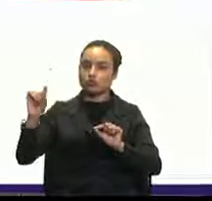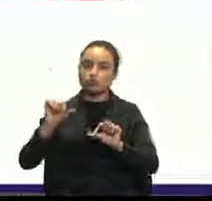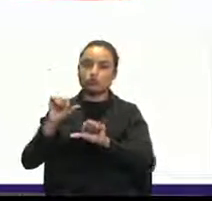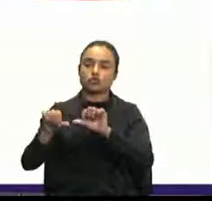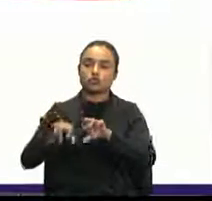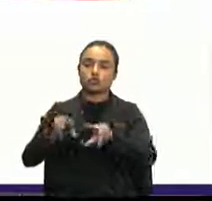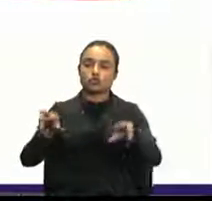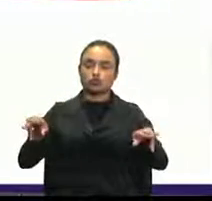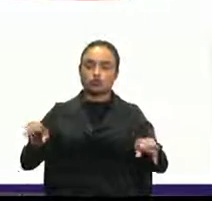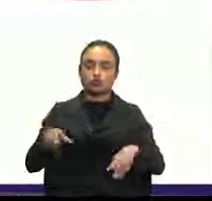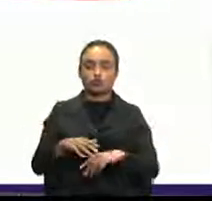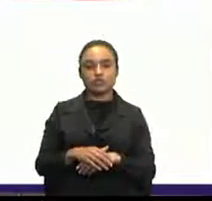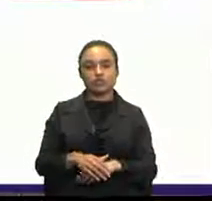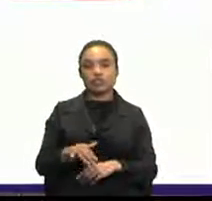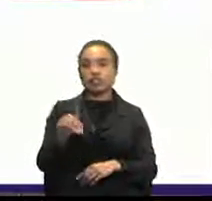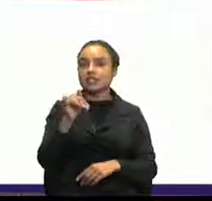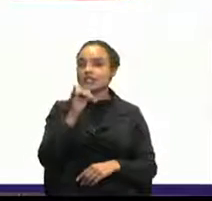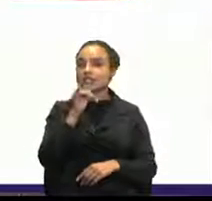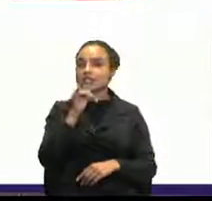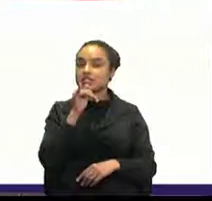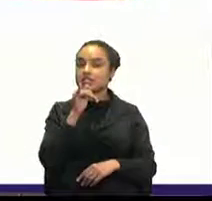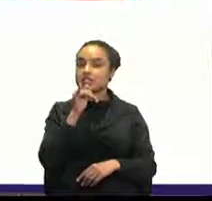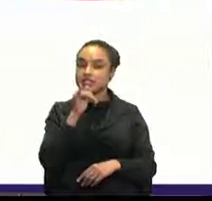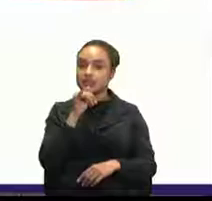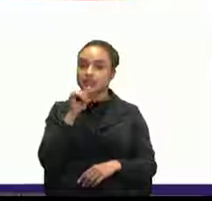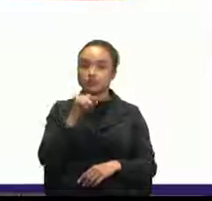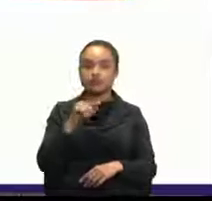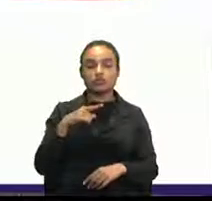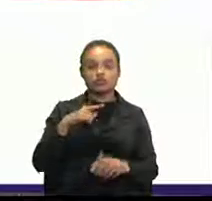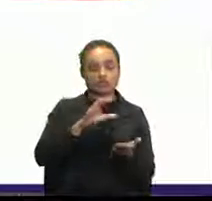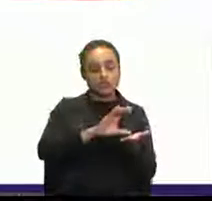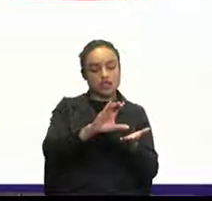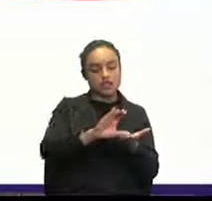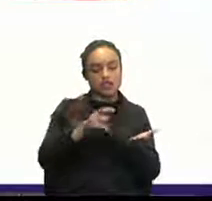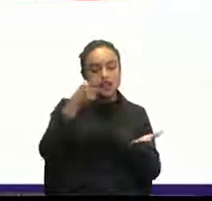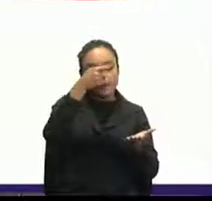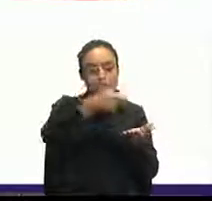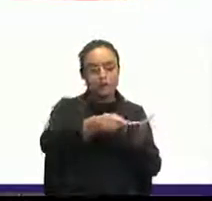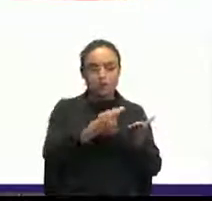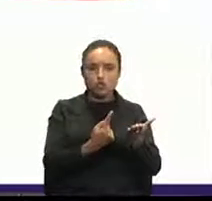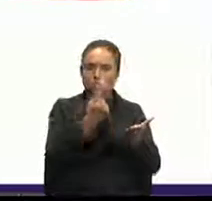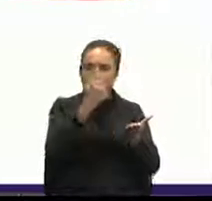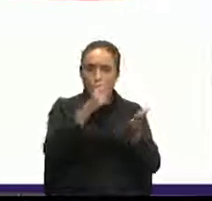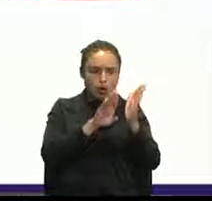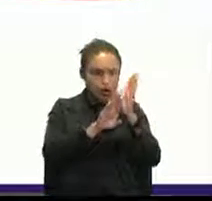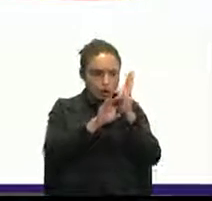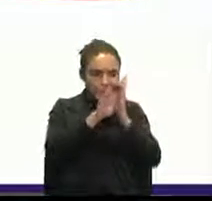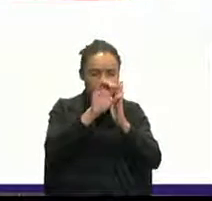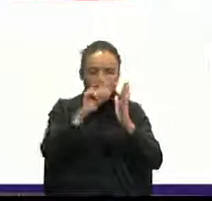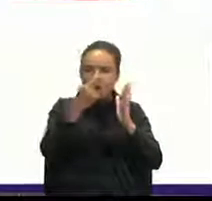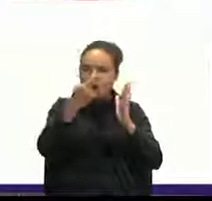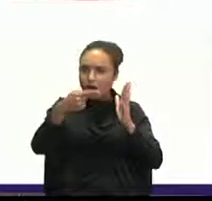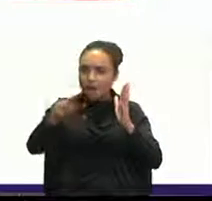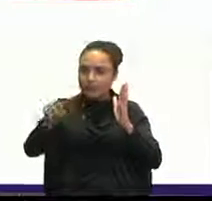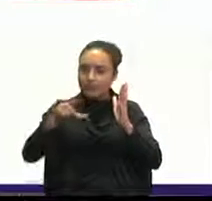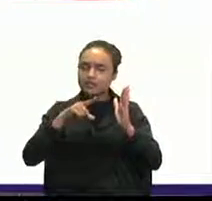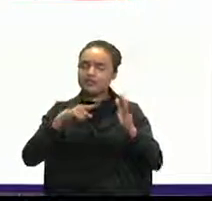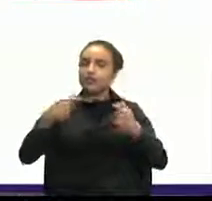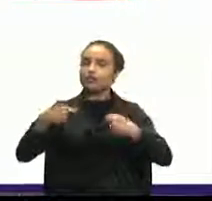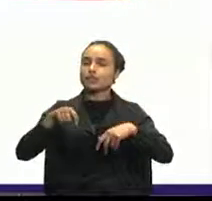aquela frase nunca coloque os ovos na mesma cesta porque se esta caísse quebra todos os seus ovos ou seja ela deve